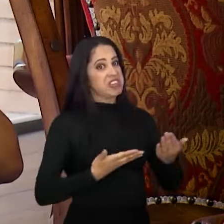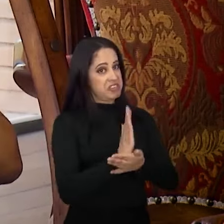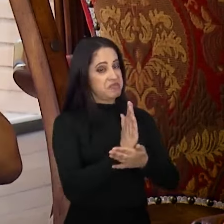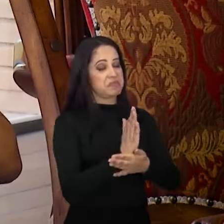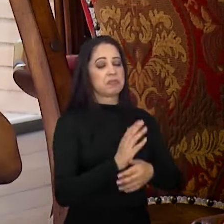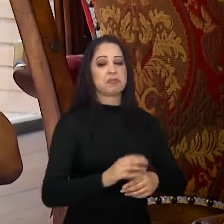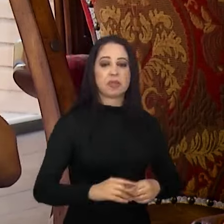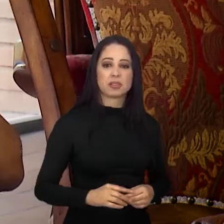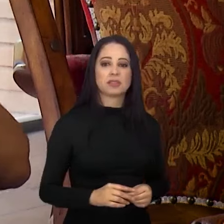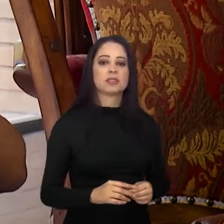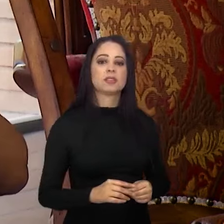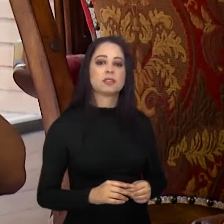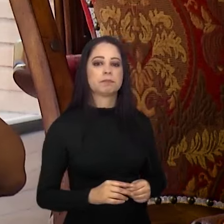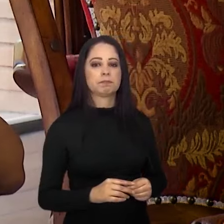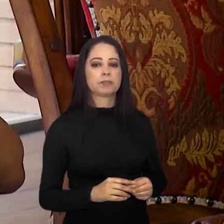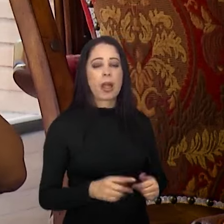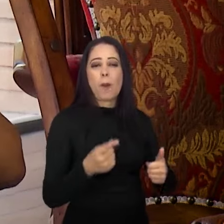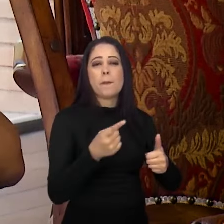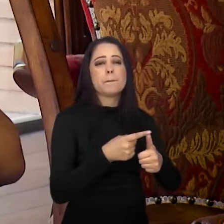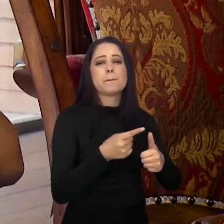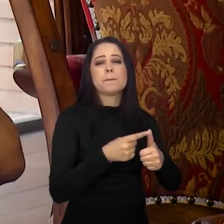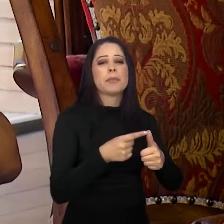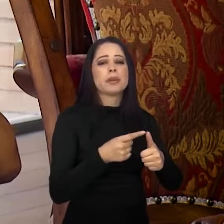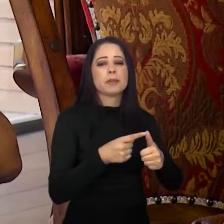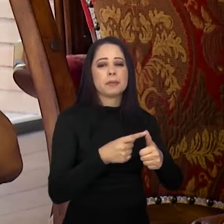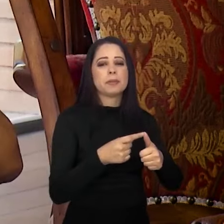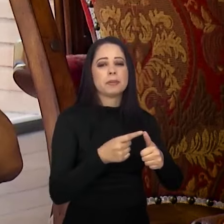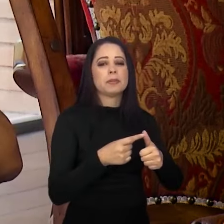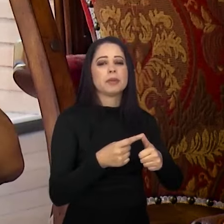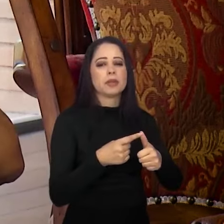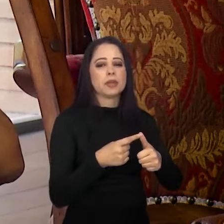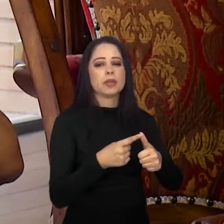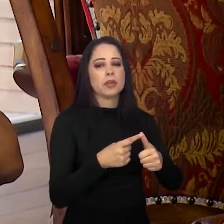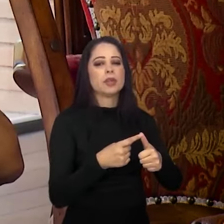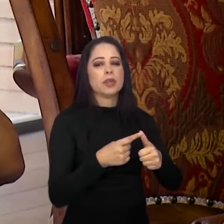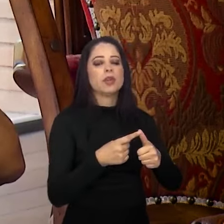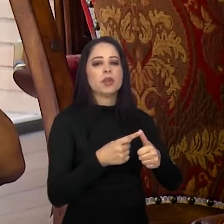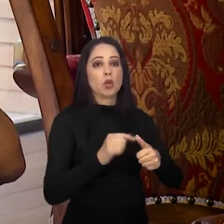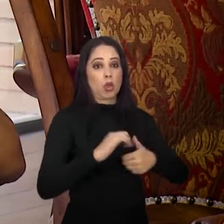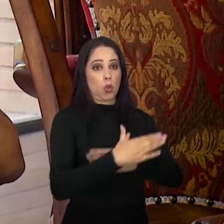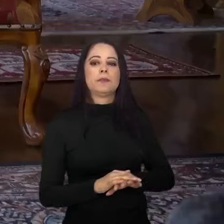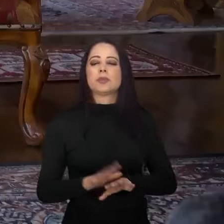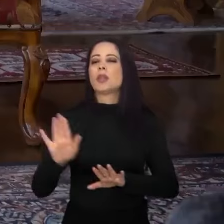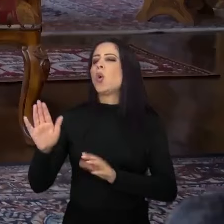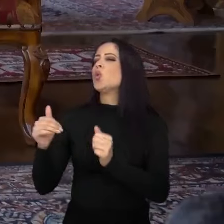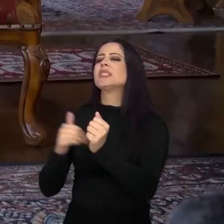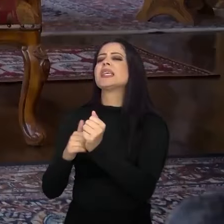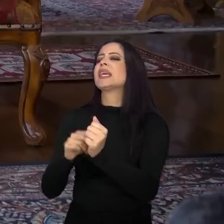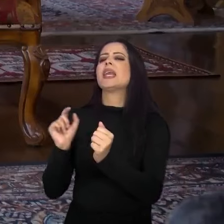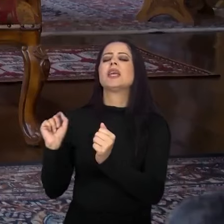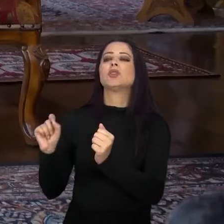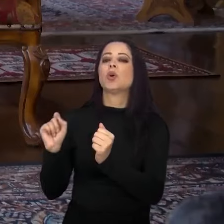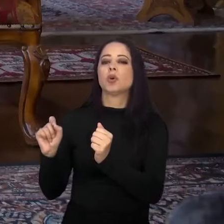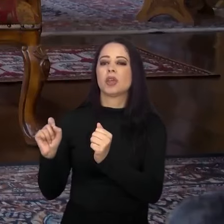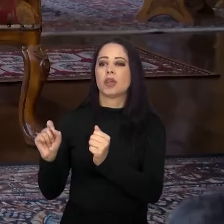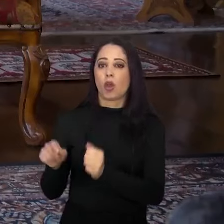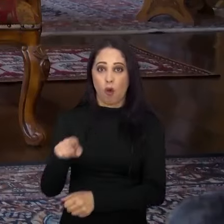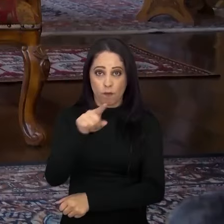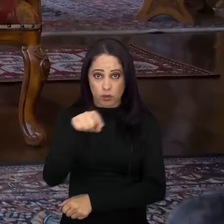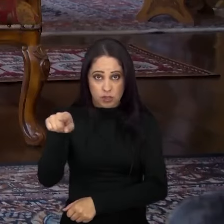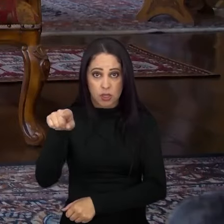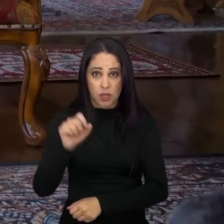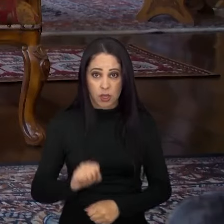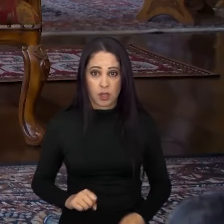consegui, foi o primeiro summa cum laude que o ITA deu. O segredo então, Fernando, para